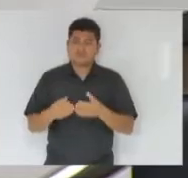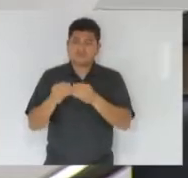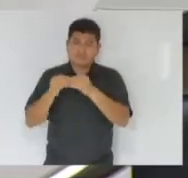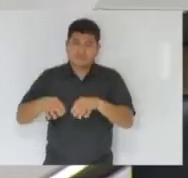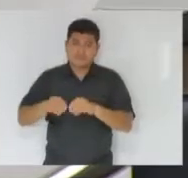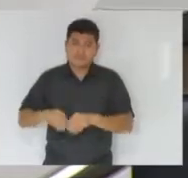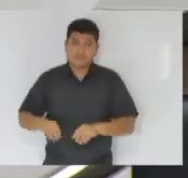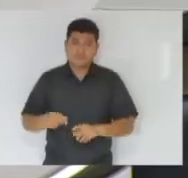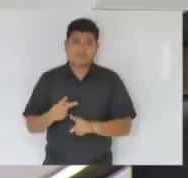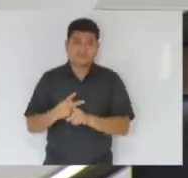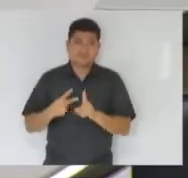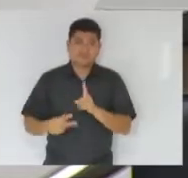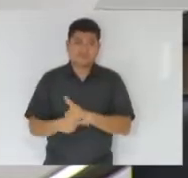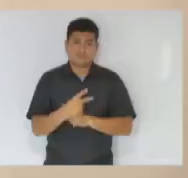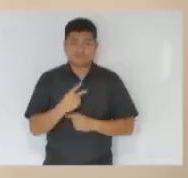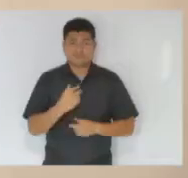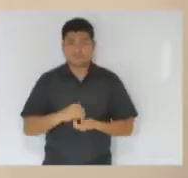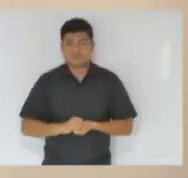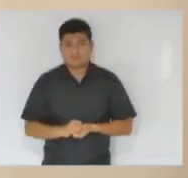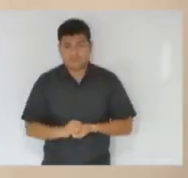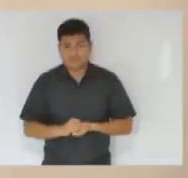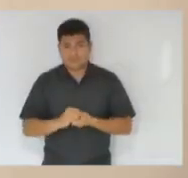cegos. Obrigado.